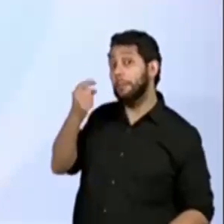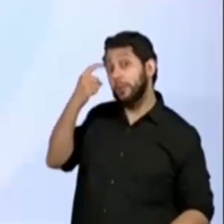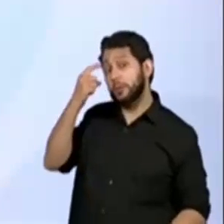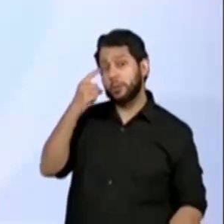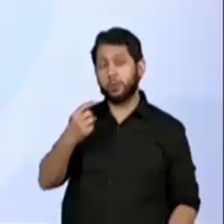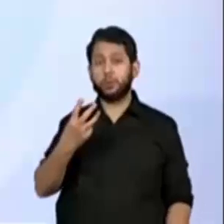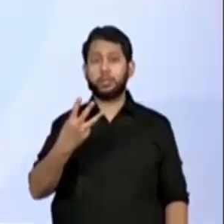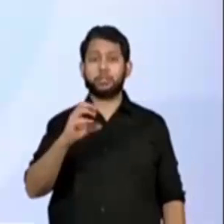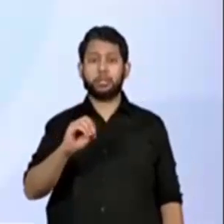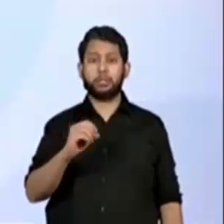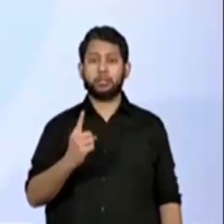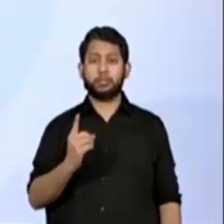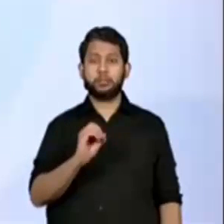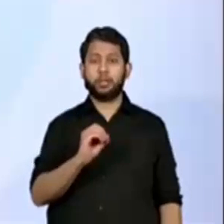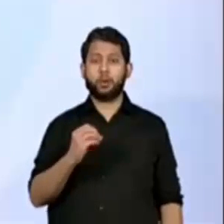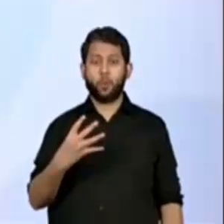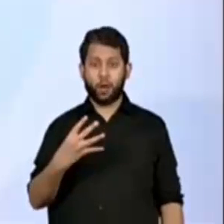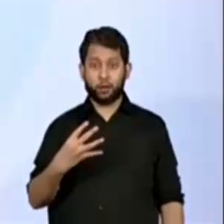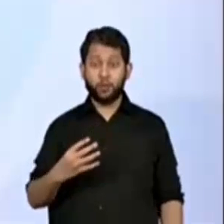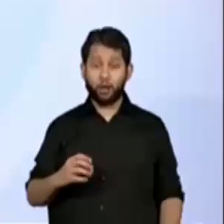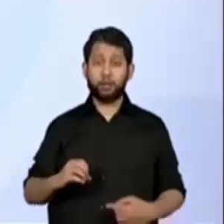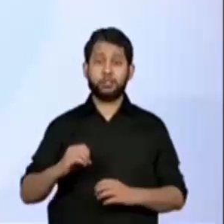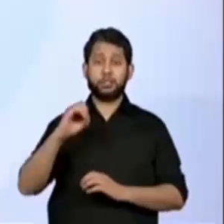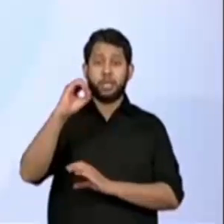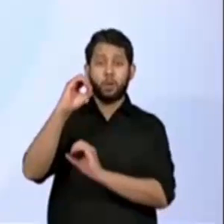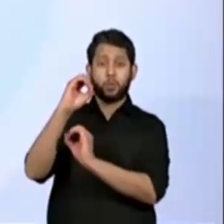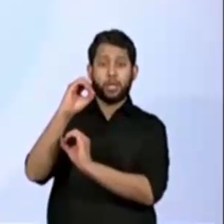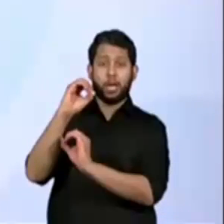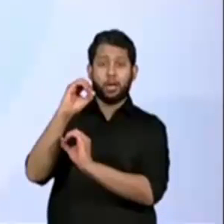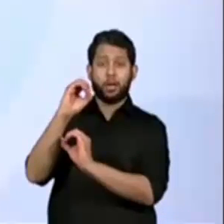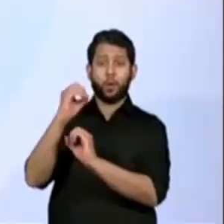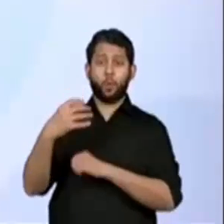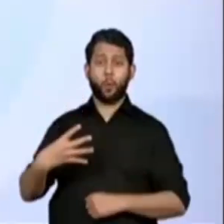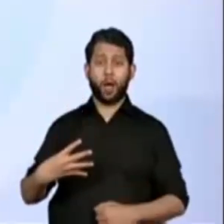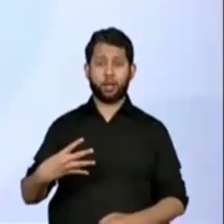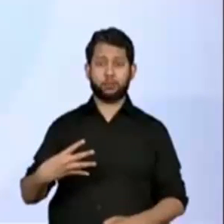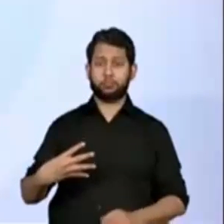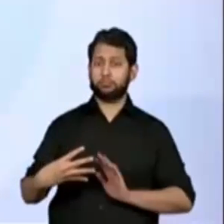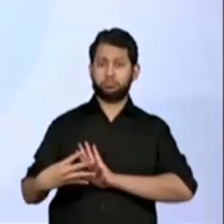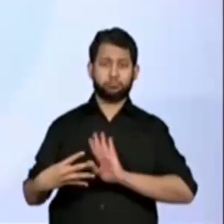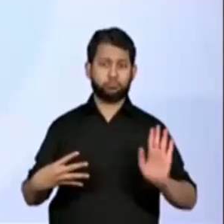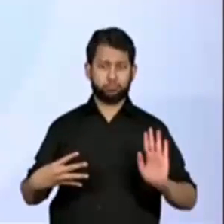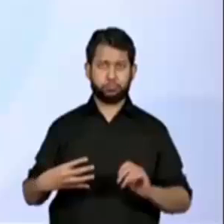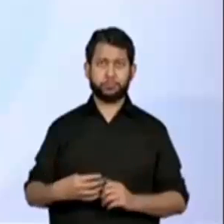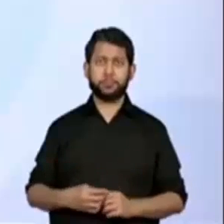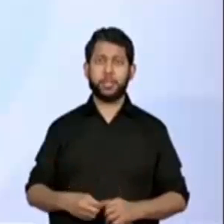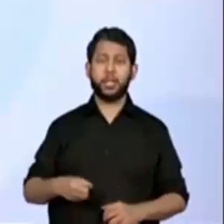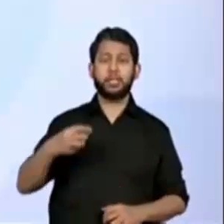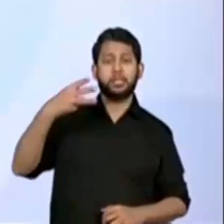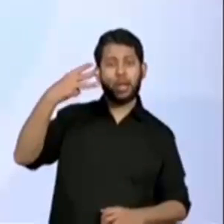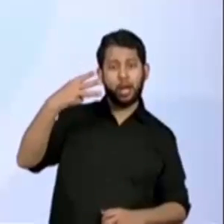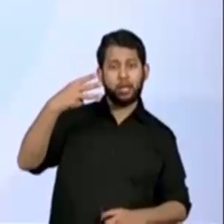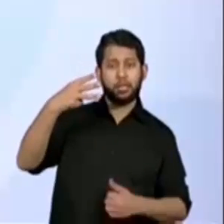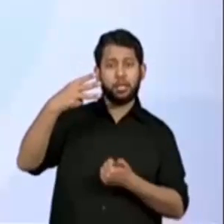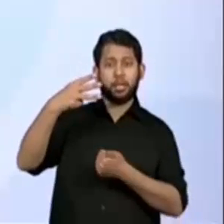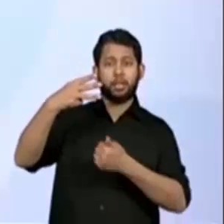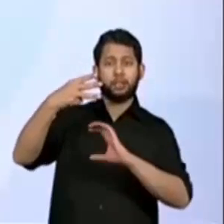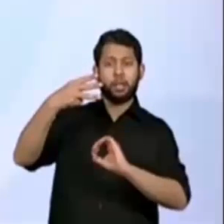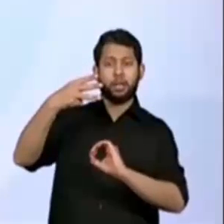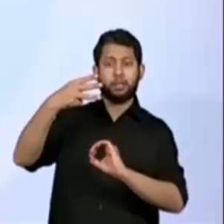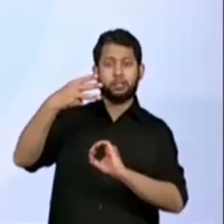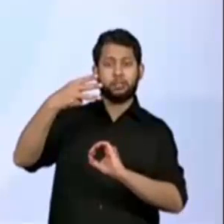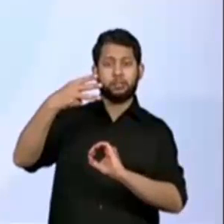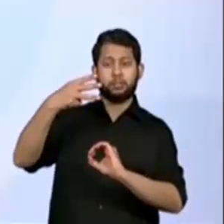lá. 0 mais 0 mais 4, 4. 3 mais